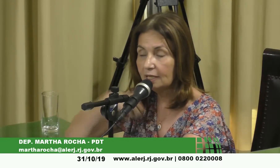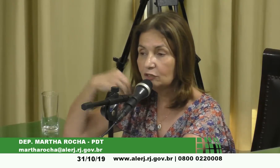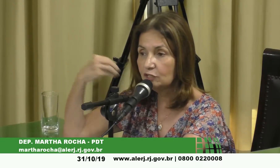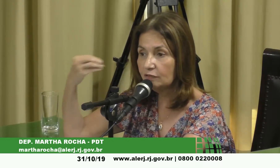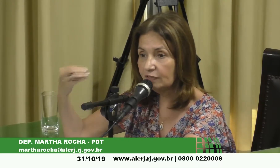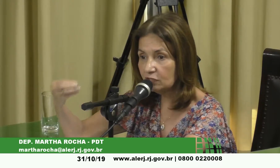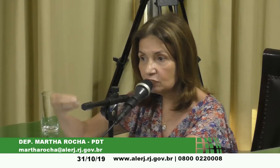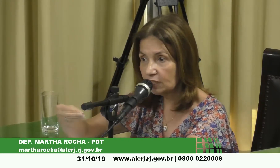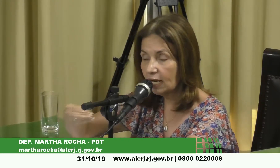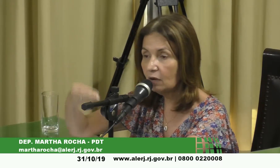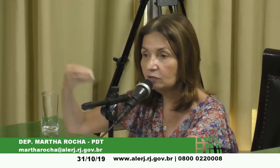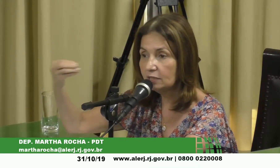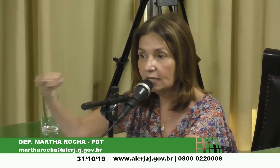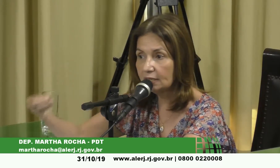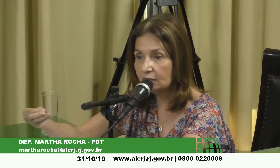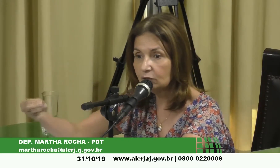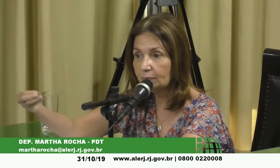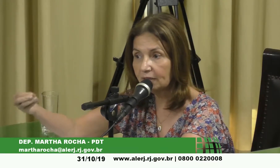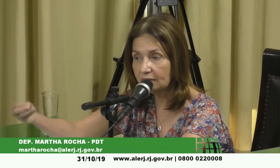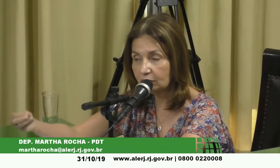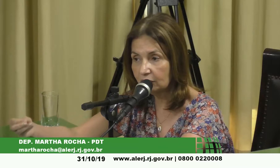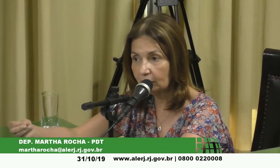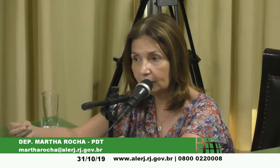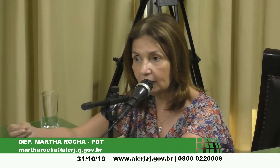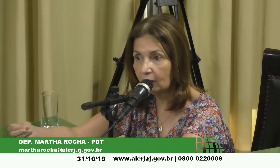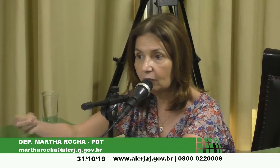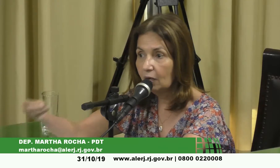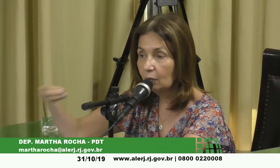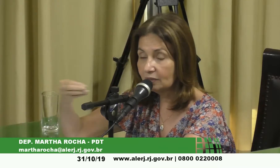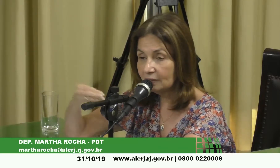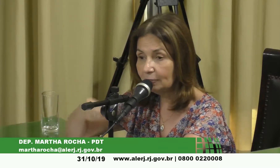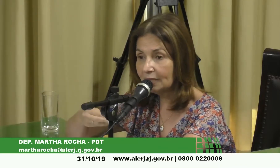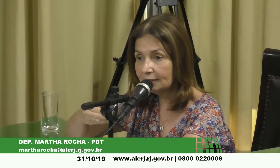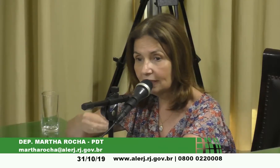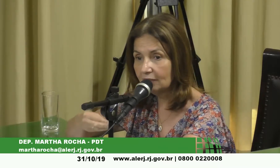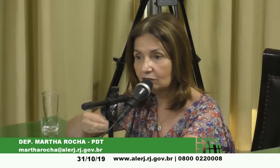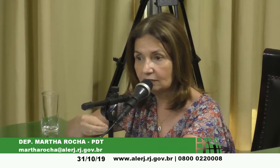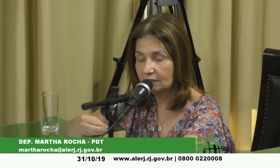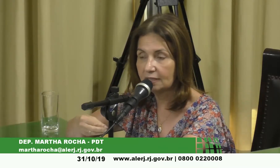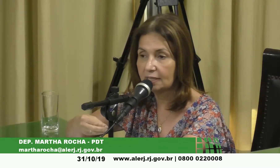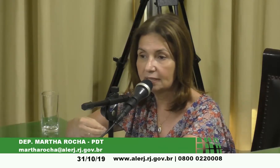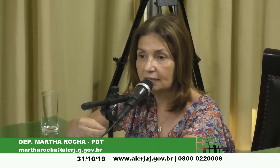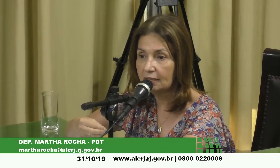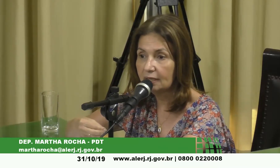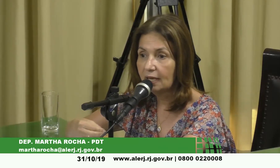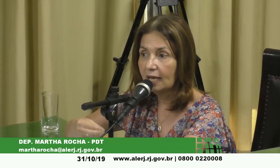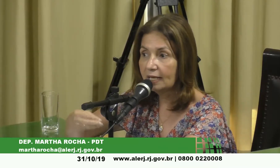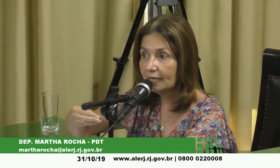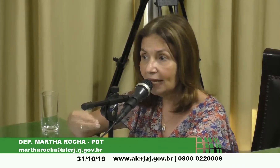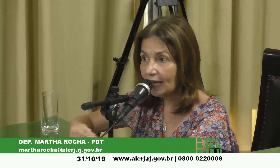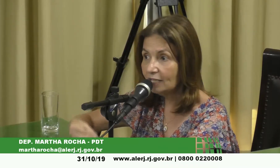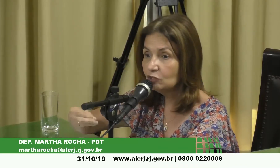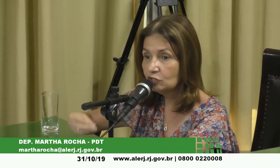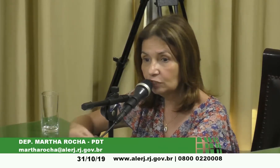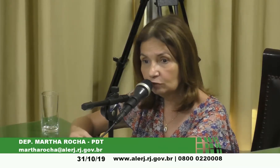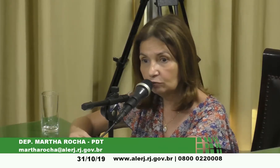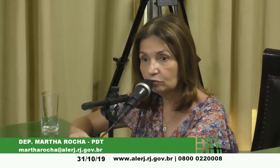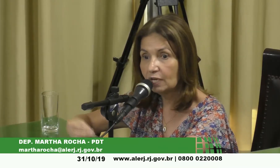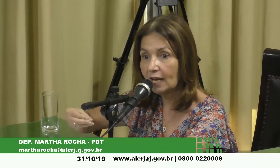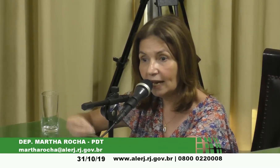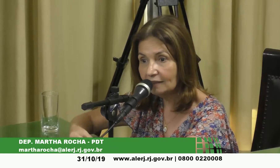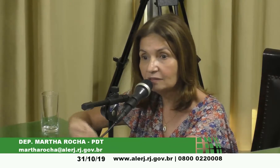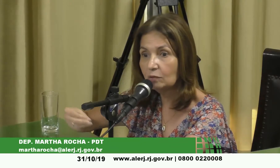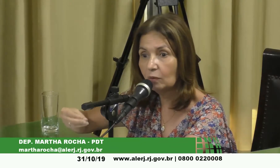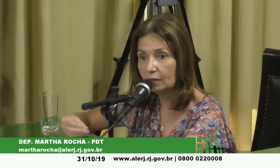pública de investigar ou de dar início à persecução penal. O que se pretende dizer aqui é que há